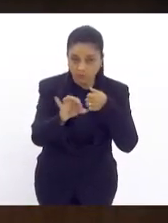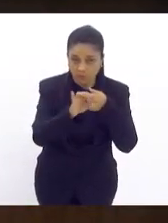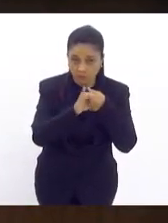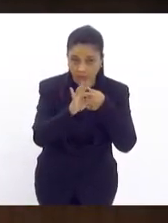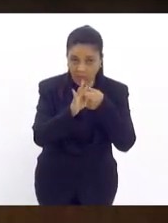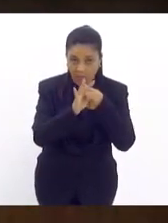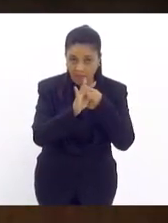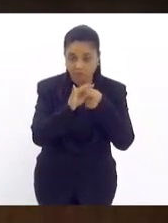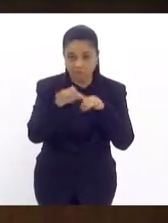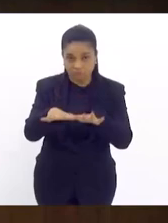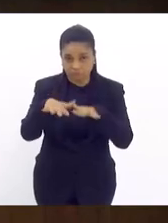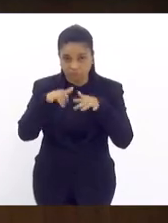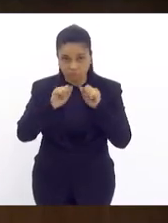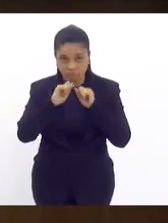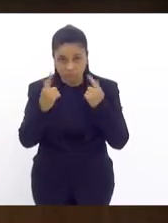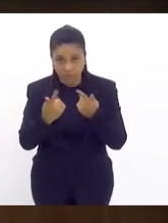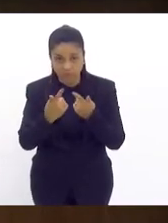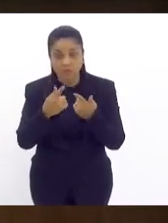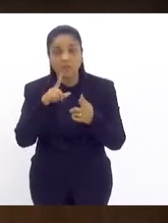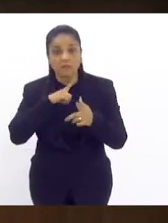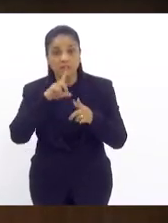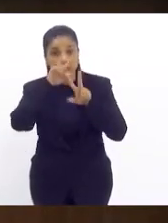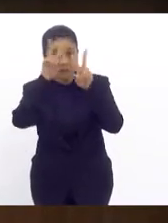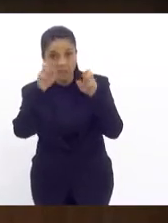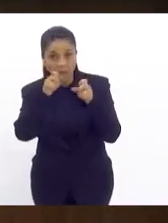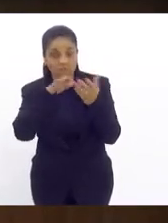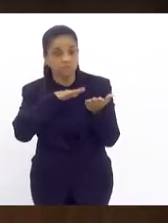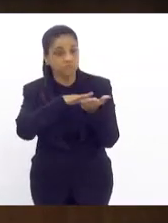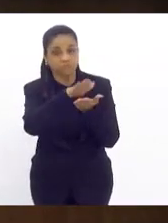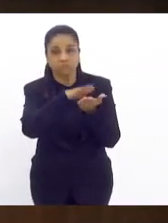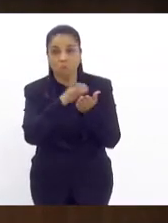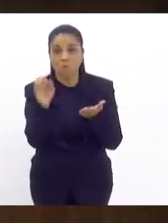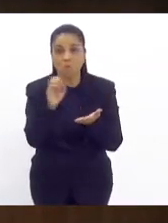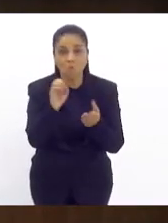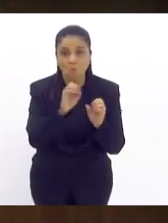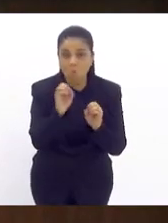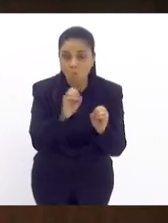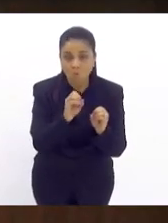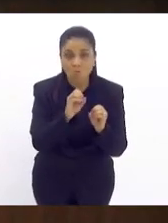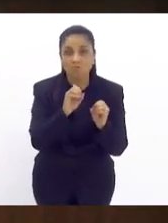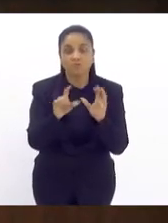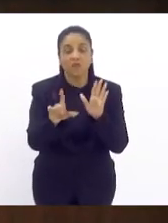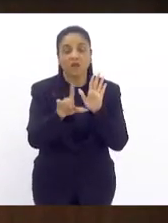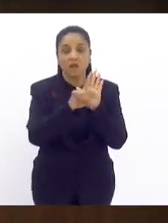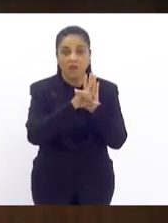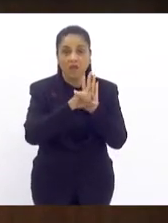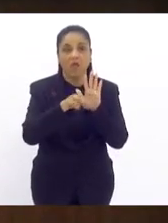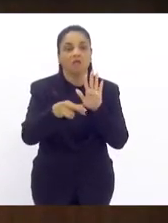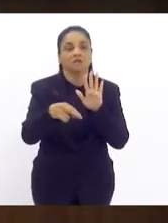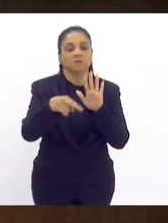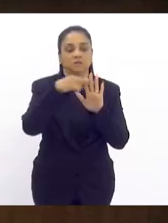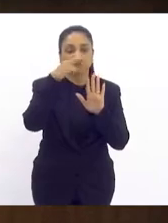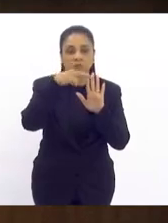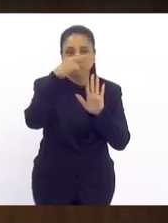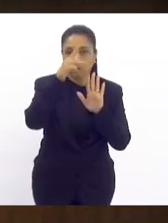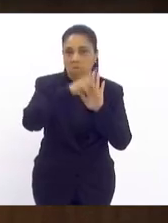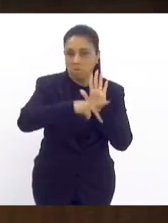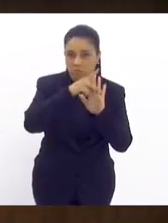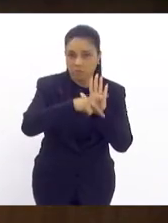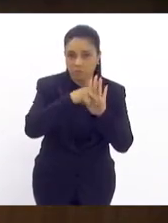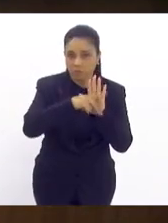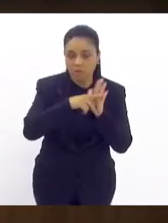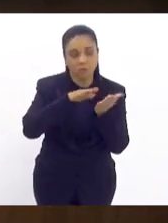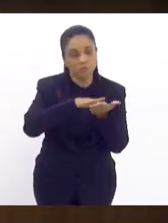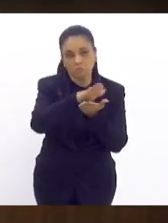muitos temas não estão sendo publicados projeto de lei projeto de resolução várias iniciativas de parlamentares